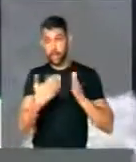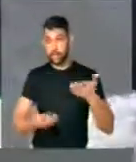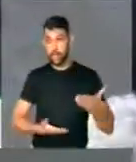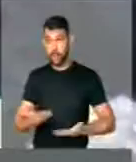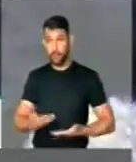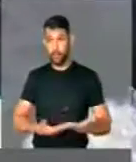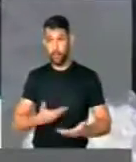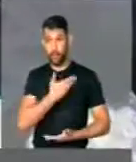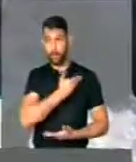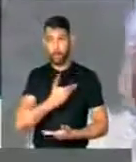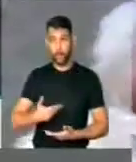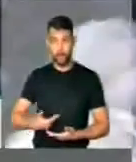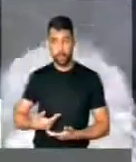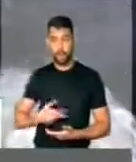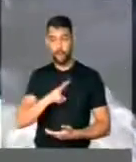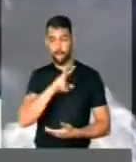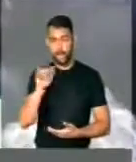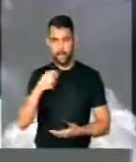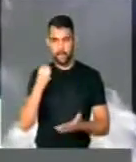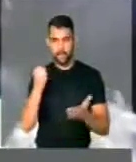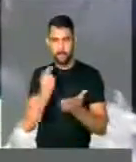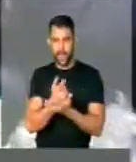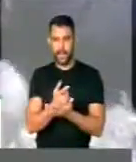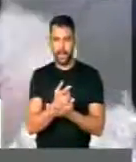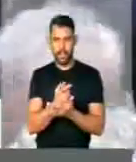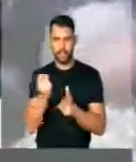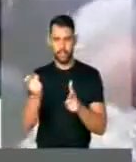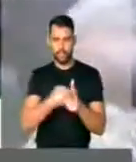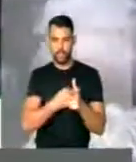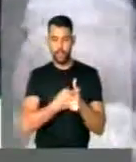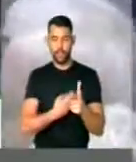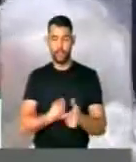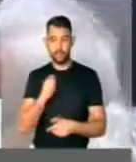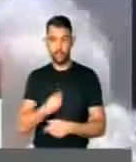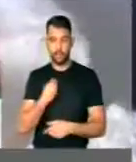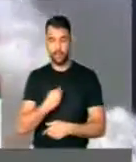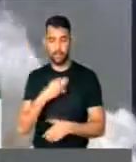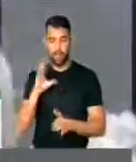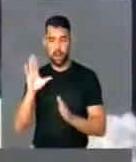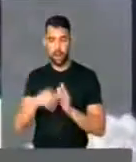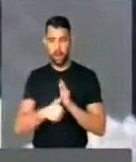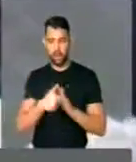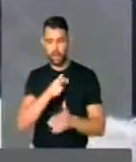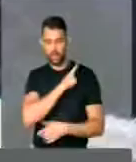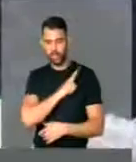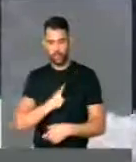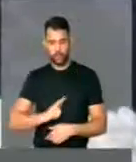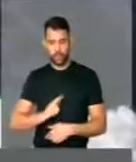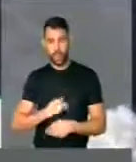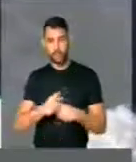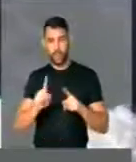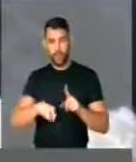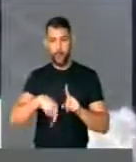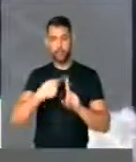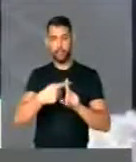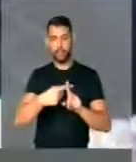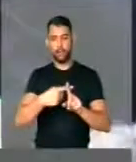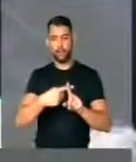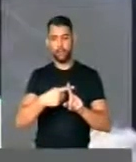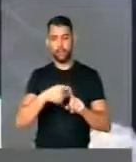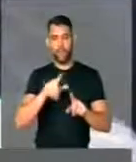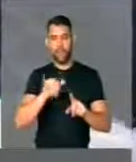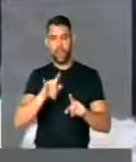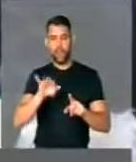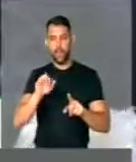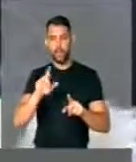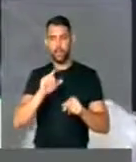servidor público vai pagar essa conta, inclusive da roubalheira dos governantes, aumentando suas